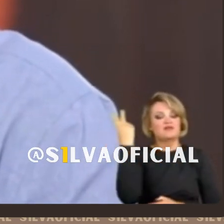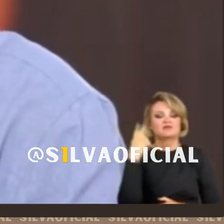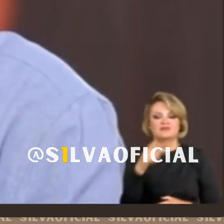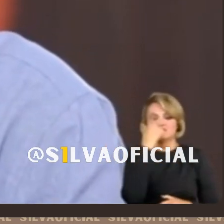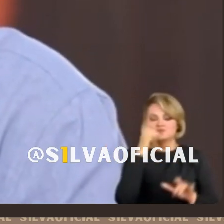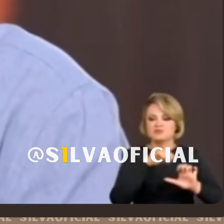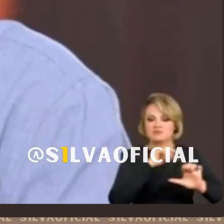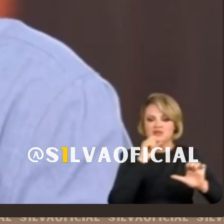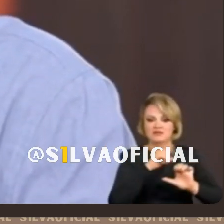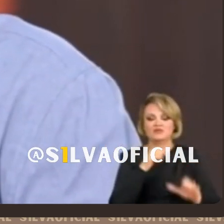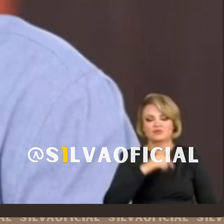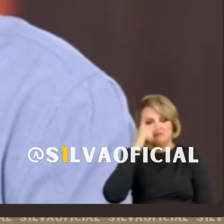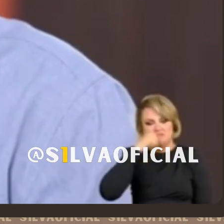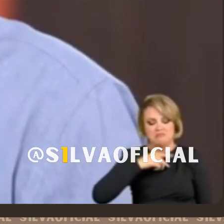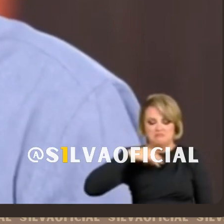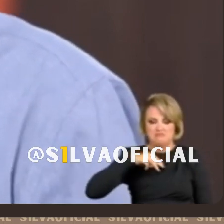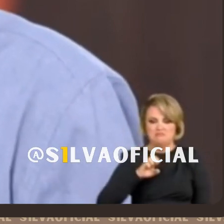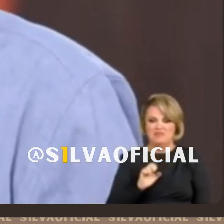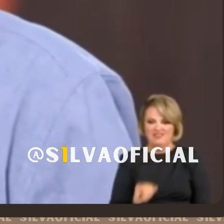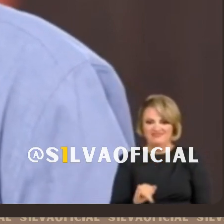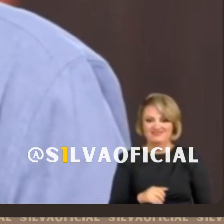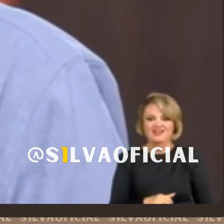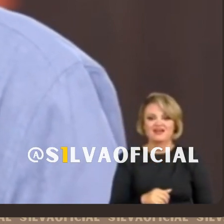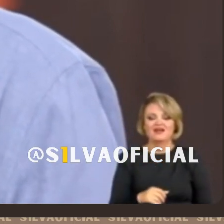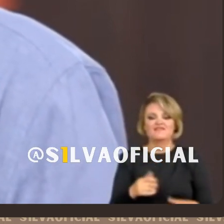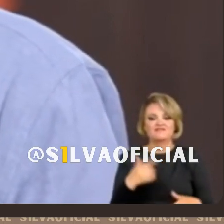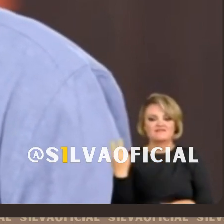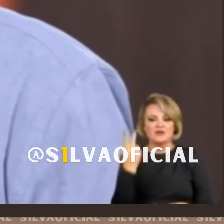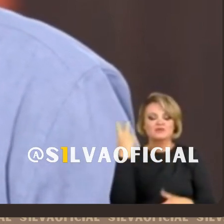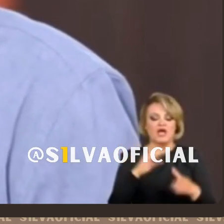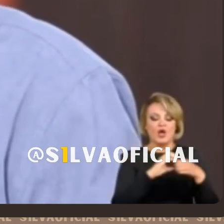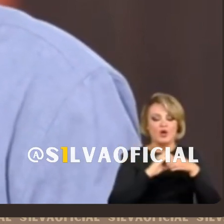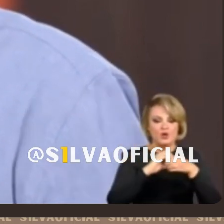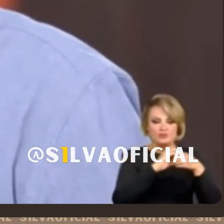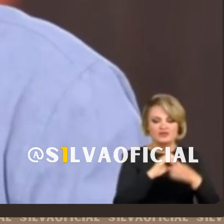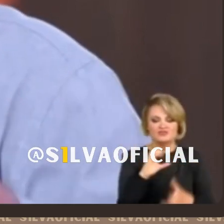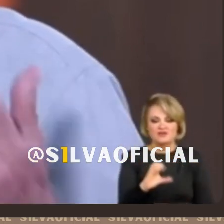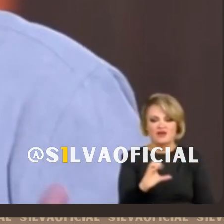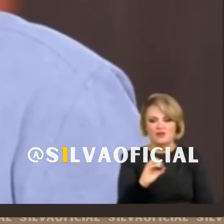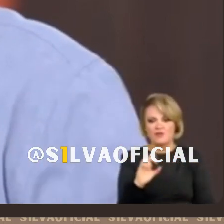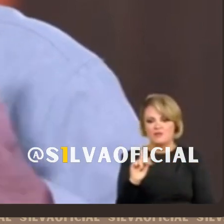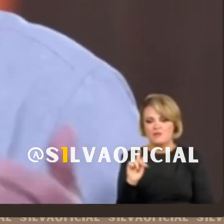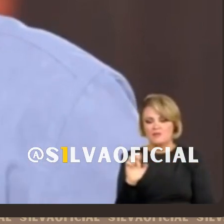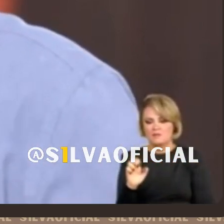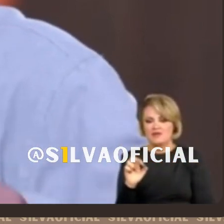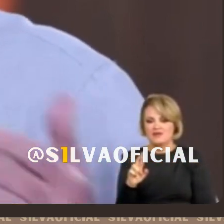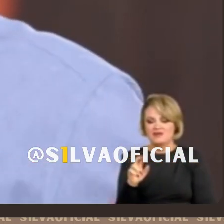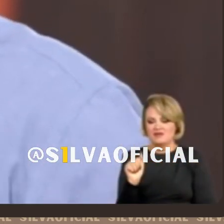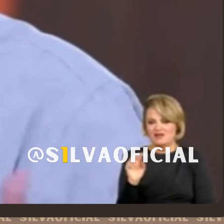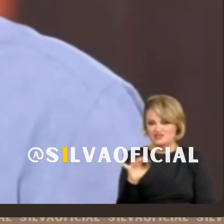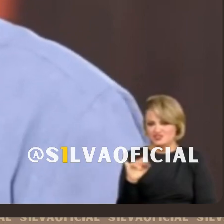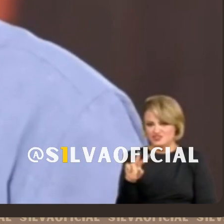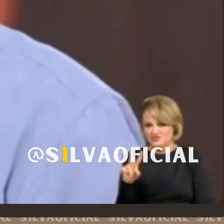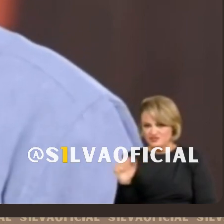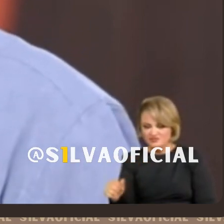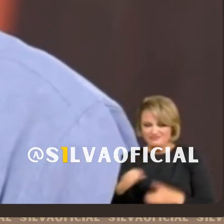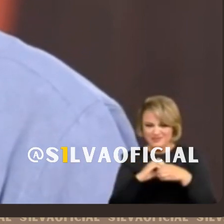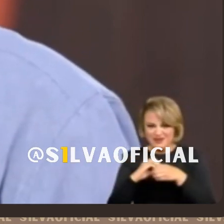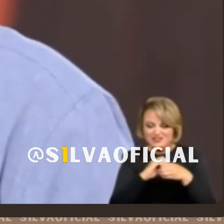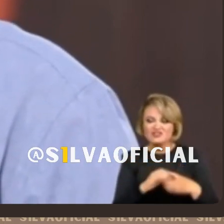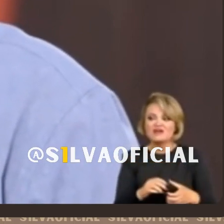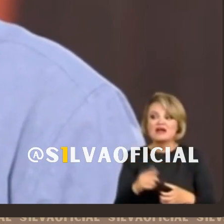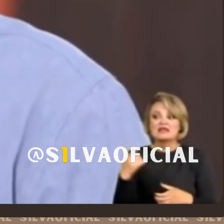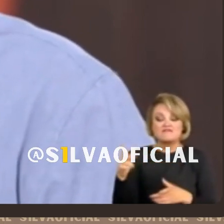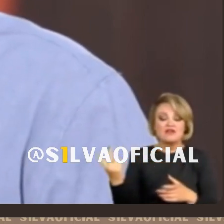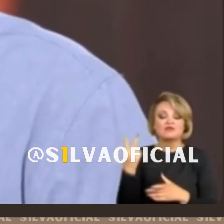muito as cooperativas e quero valorizar muito a pequena e média empresa, porque ela gera 60% ou 70% do emprego desse país.